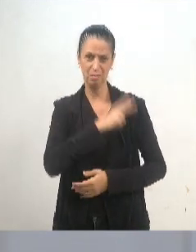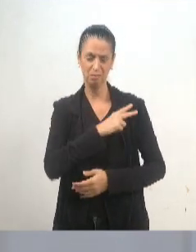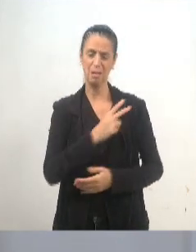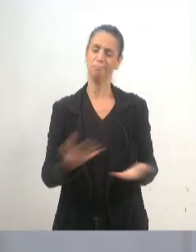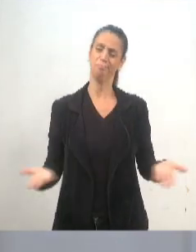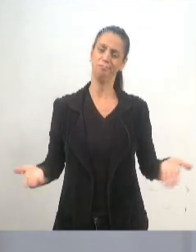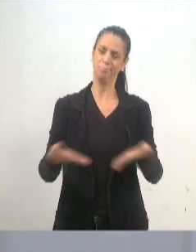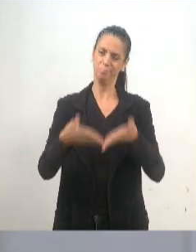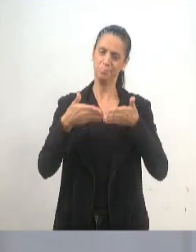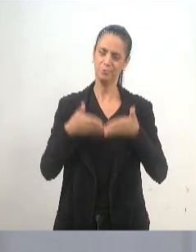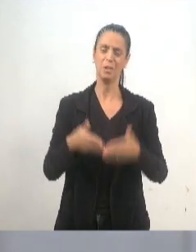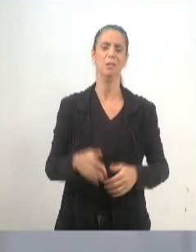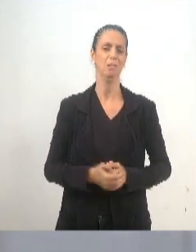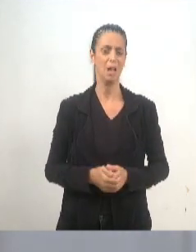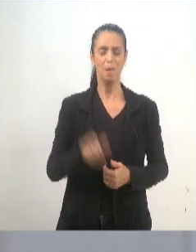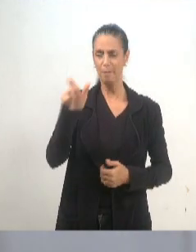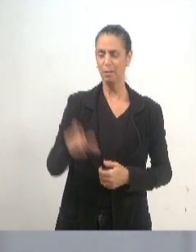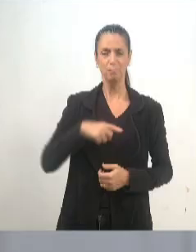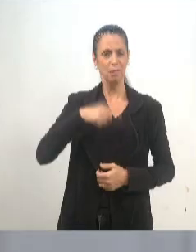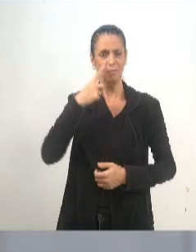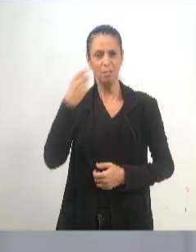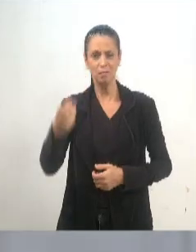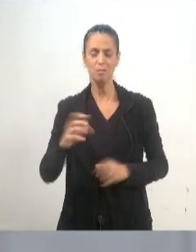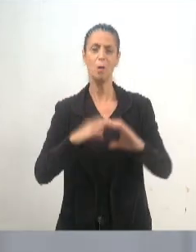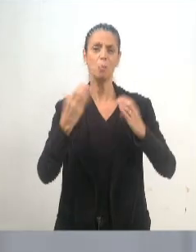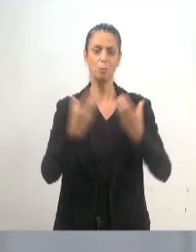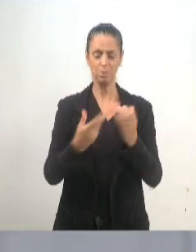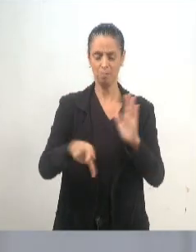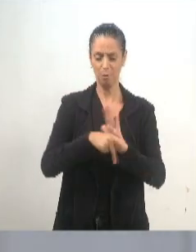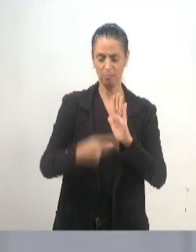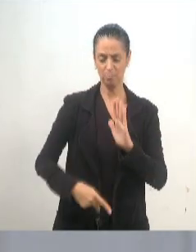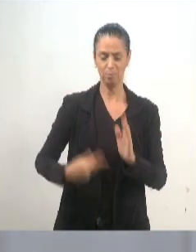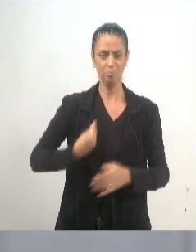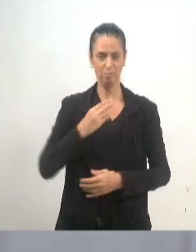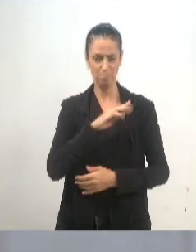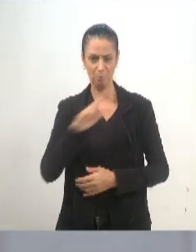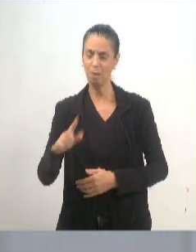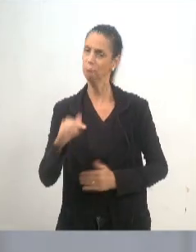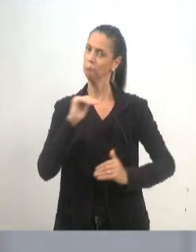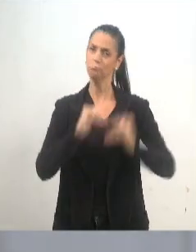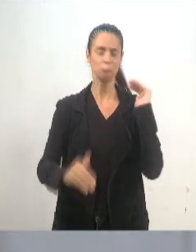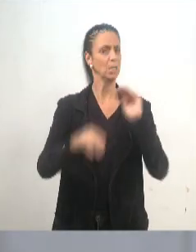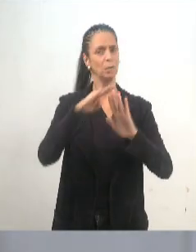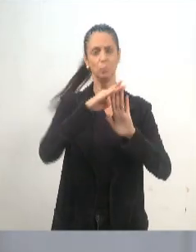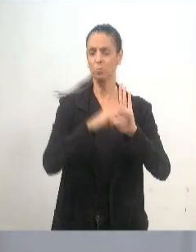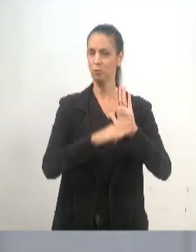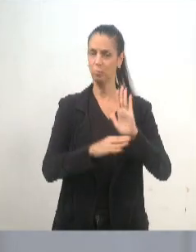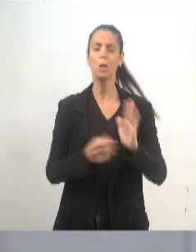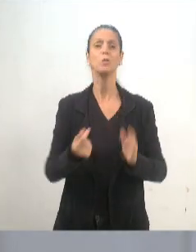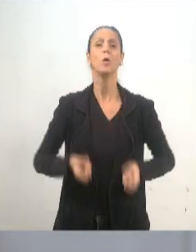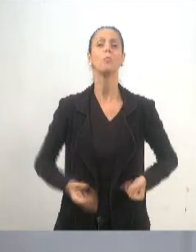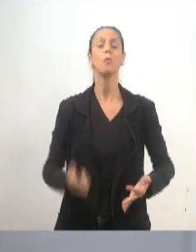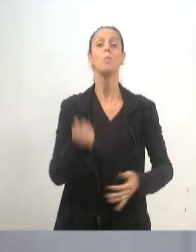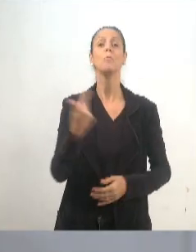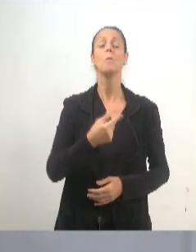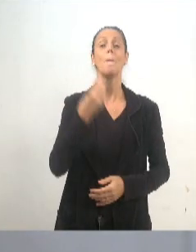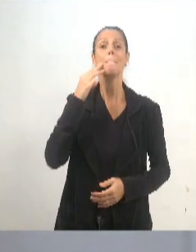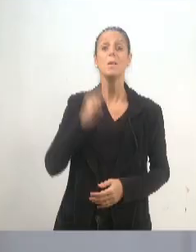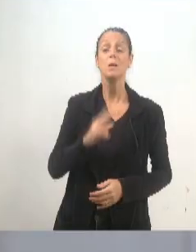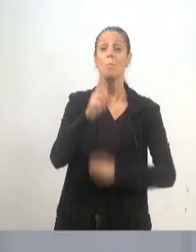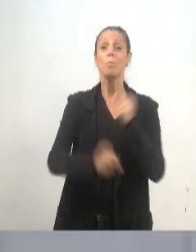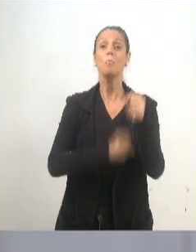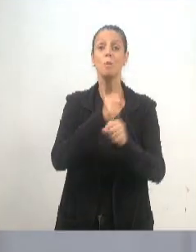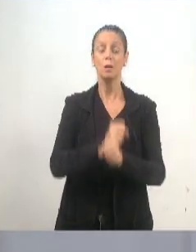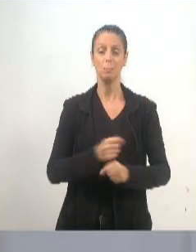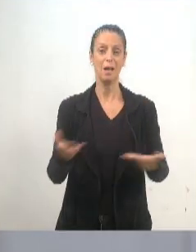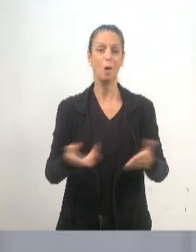é algo de interesse da pessoa. A comunidade blumenauense não está de acordo com esse programa, custo 12 bilhões ano. Agora vem com